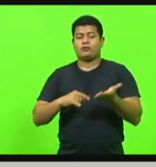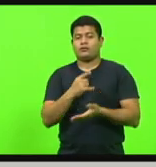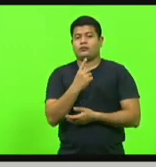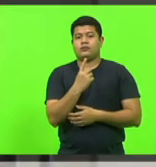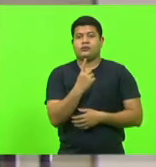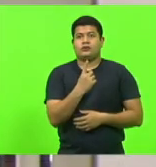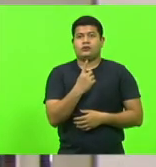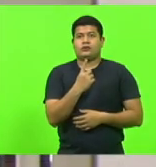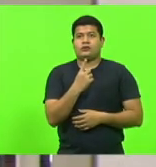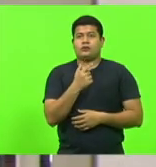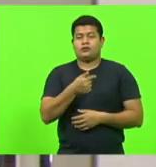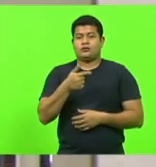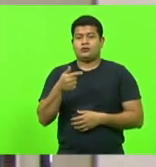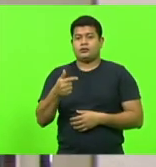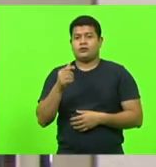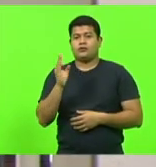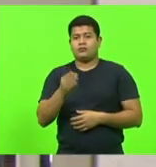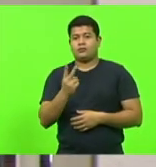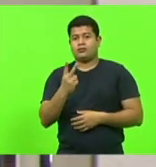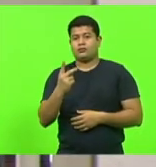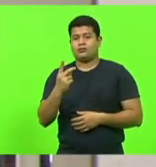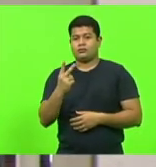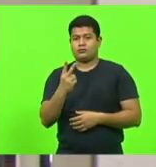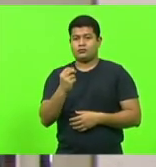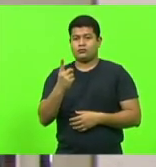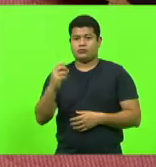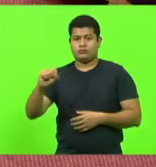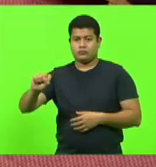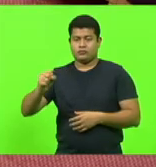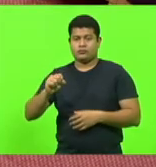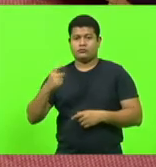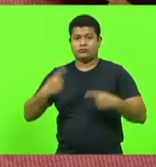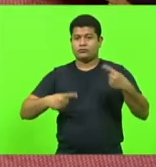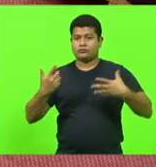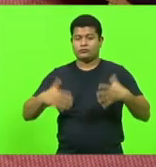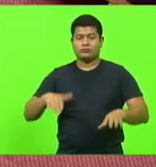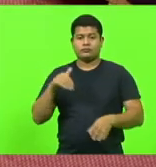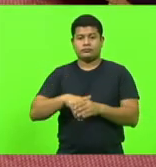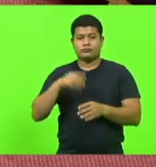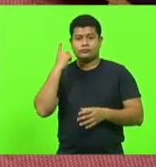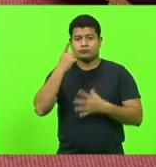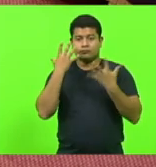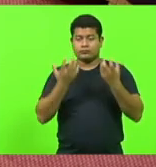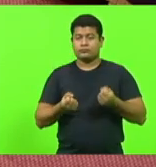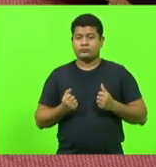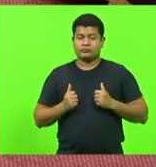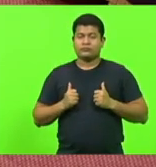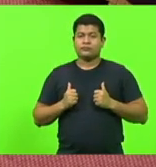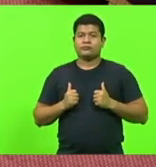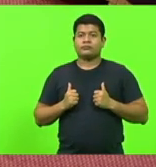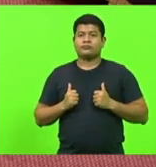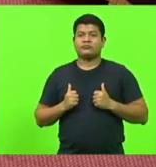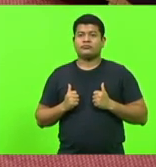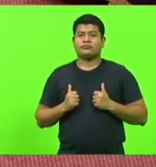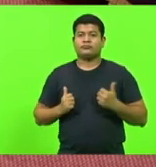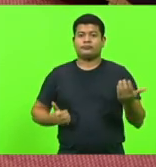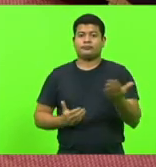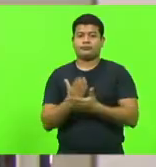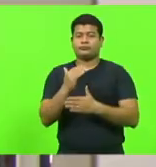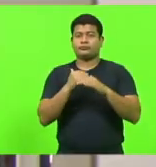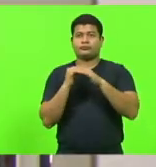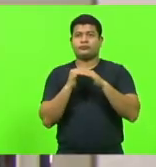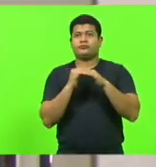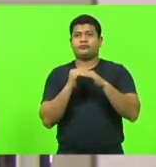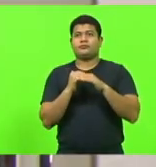Em discussão. Não havendo quem queira discutir, em votação, deputados que aprovam, permaneçam como se encontra. Aprovado por